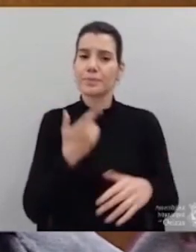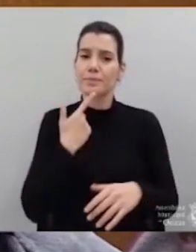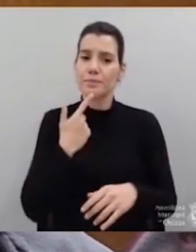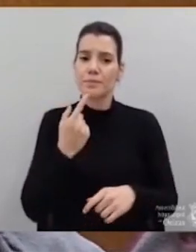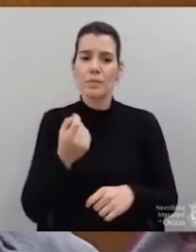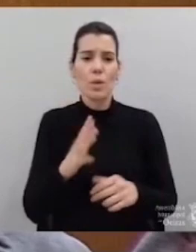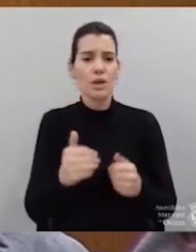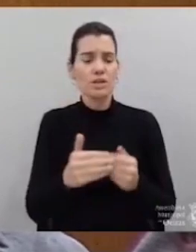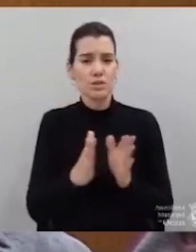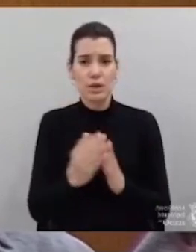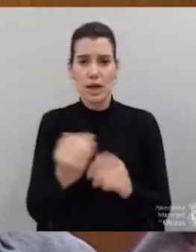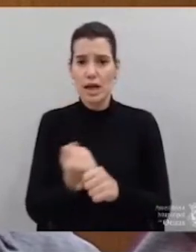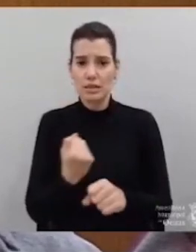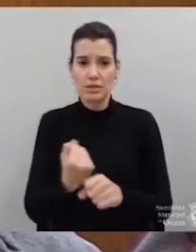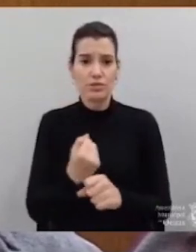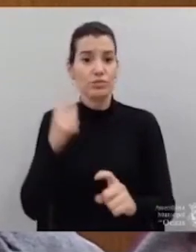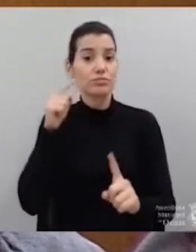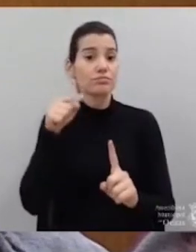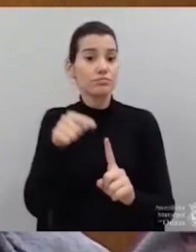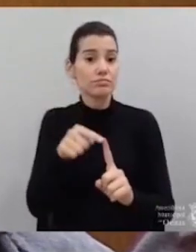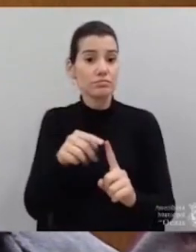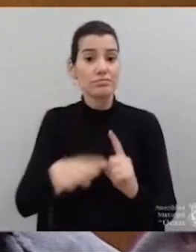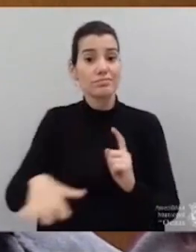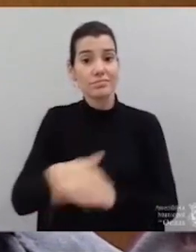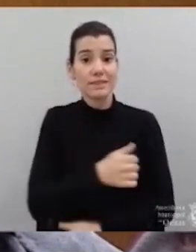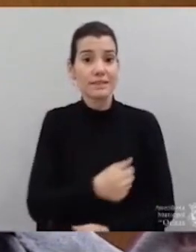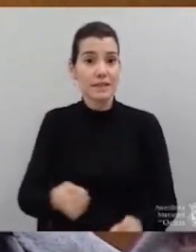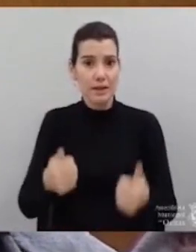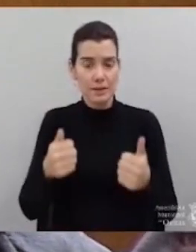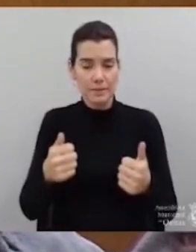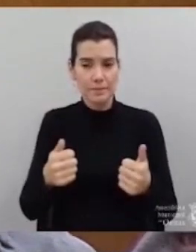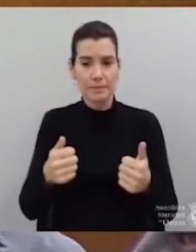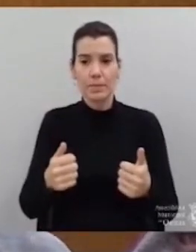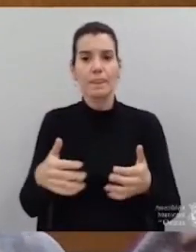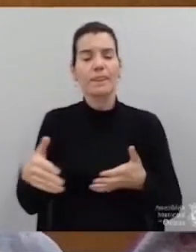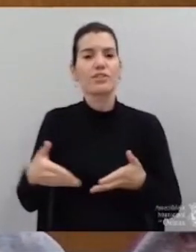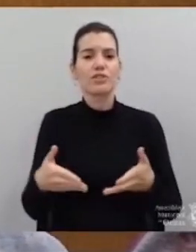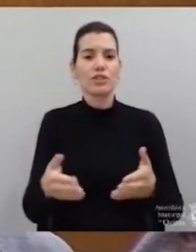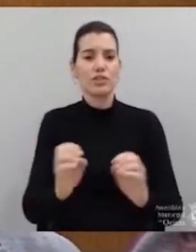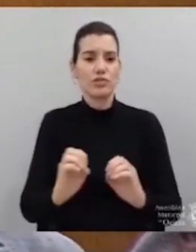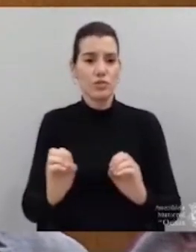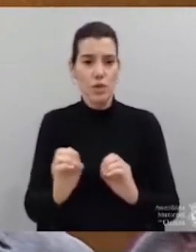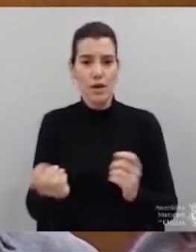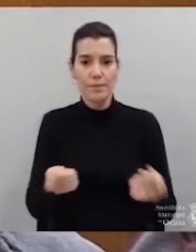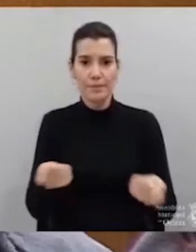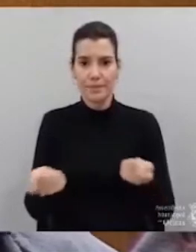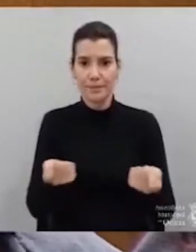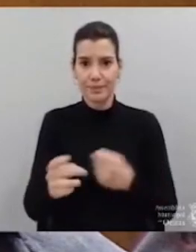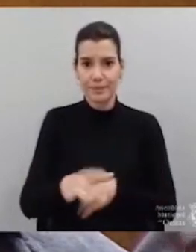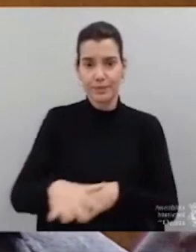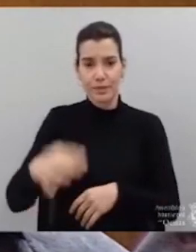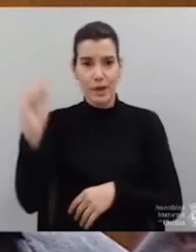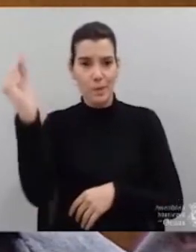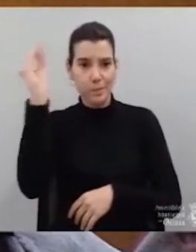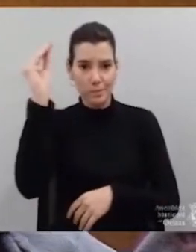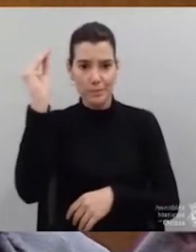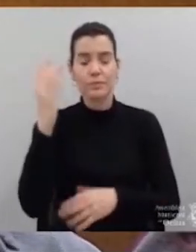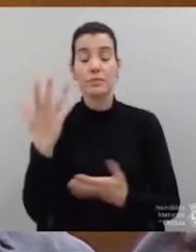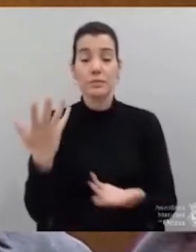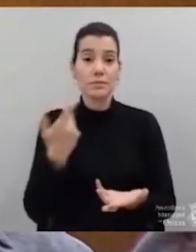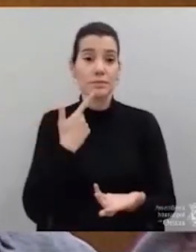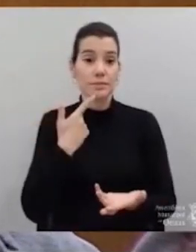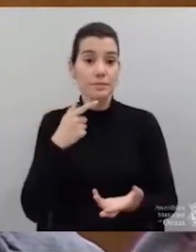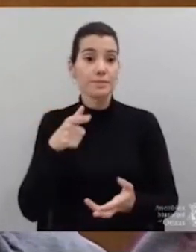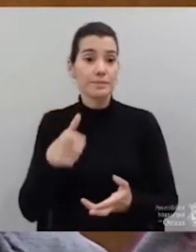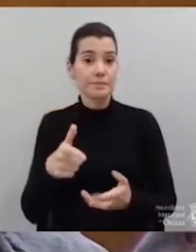as ações estão dirigidas ao tecido urbano, não havendo estratégia para a gestão do território rural, o que denota uma falta de